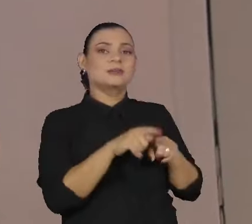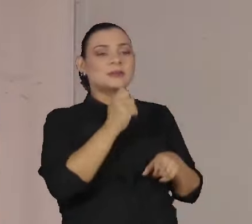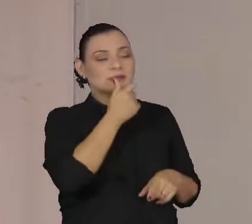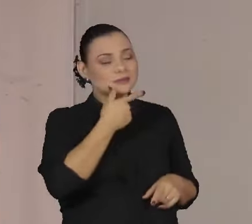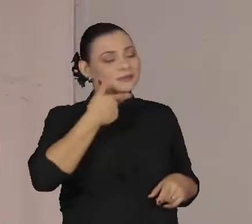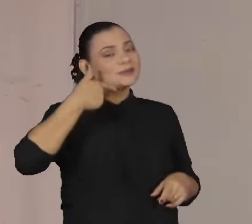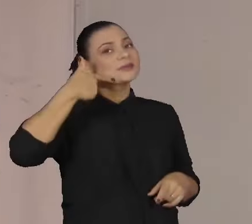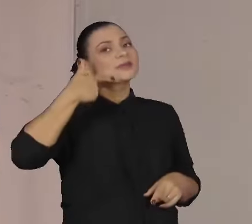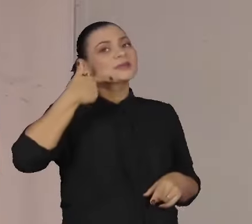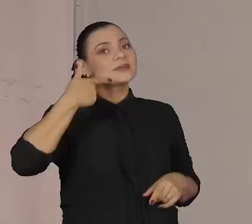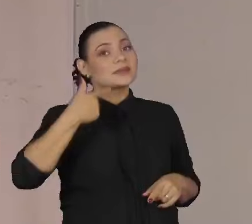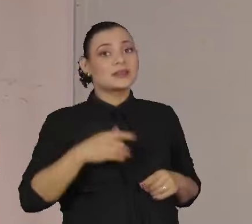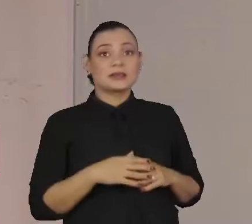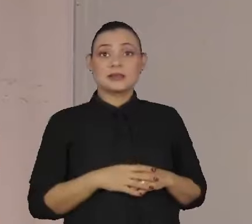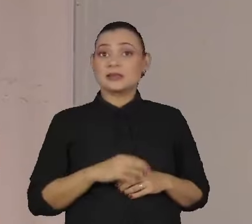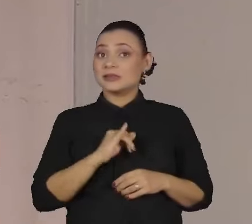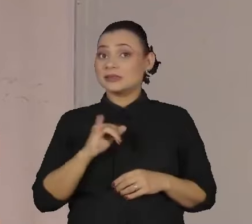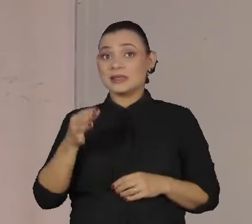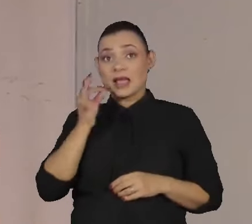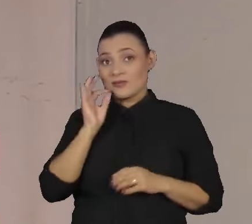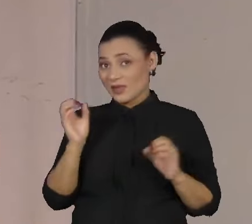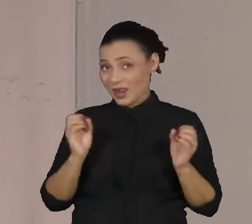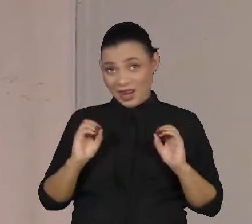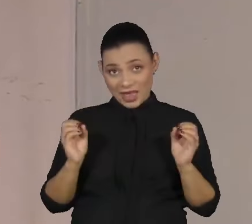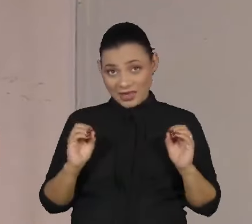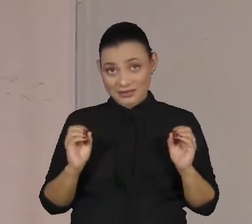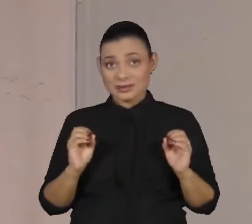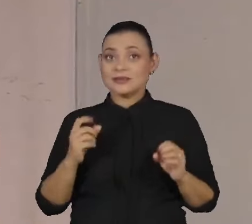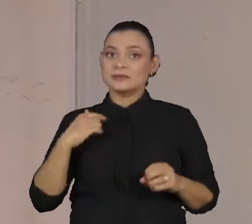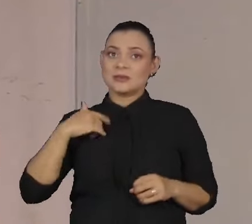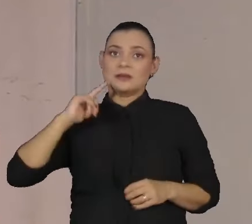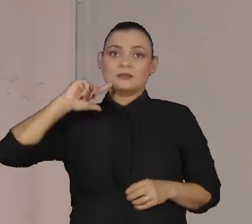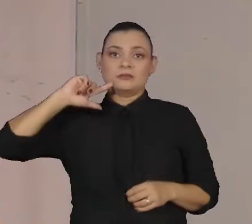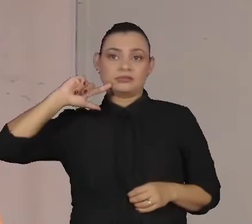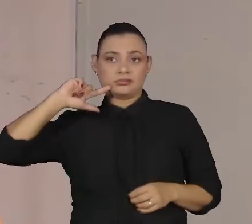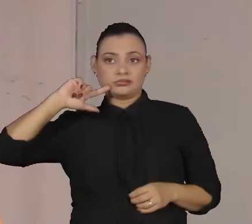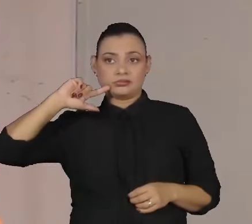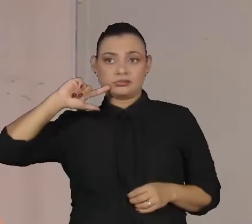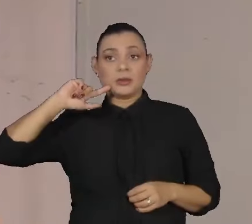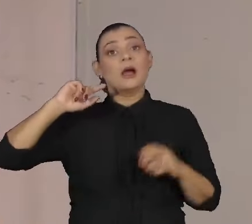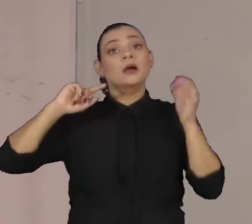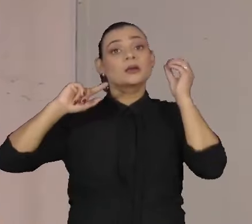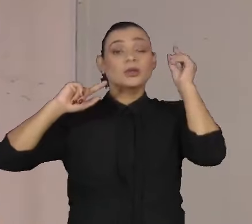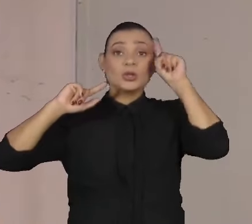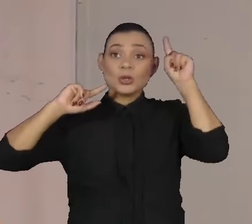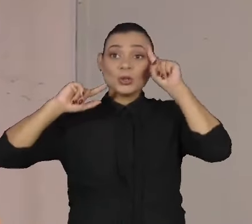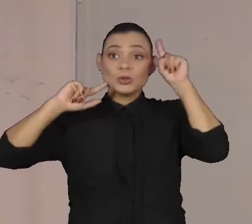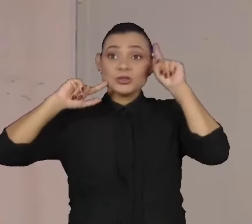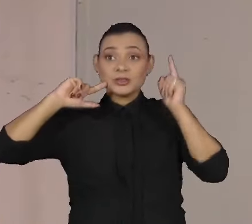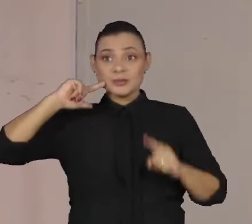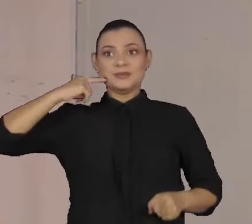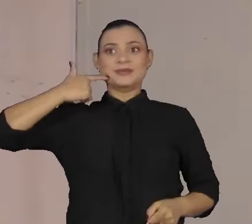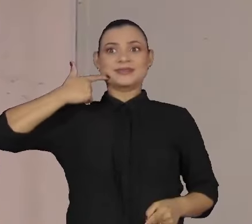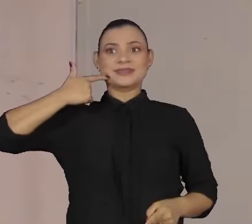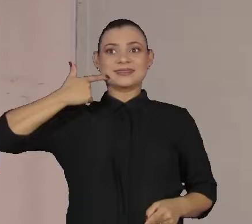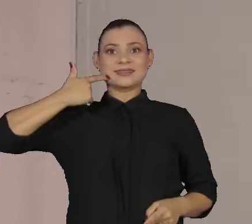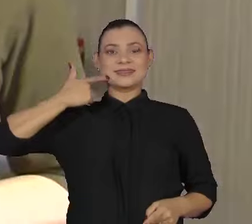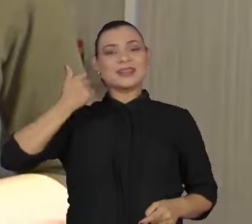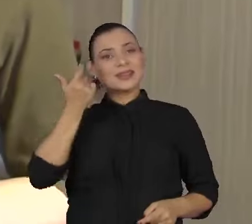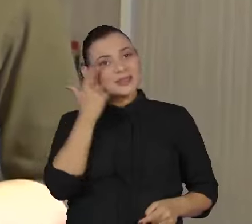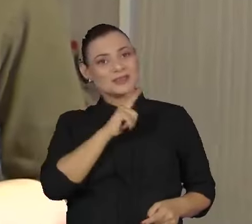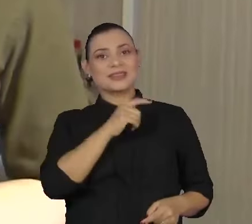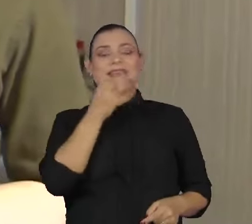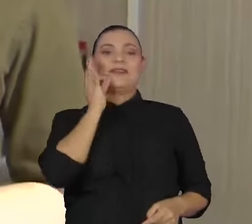ela... Eu tenho um pouco de dó dos meus colegas de trabalho, mas eu tento todos os dias tomar um cafezinho para não ter essa oscilação aí de